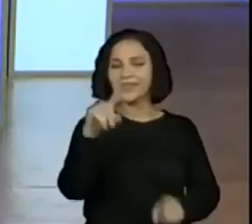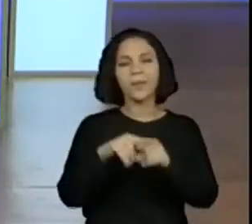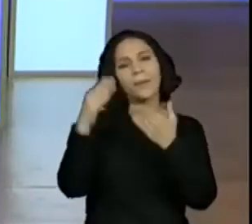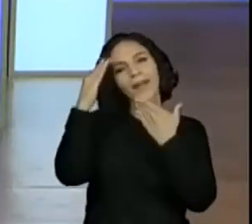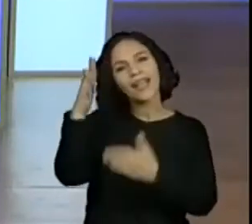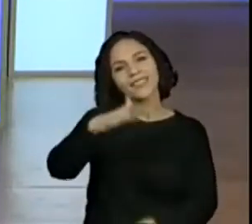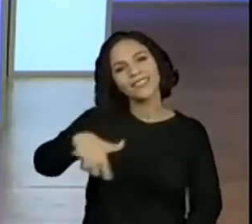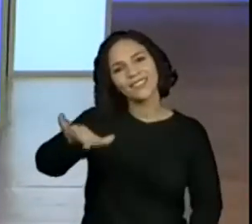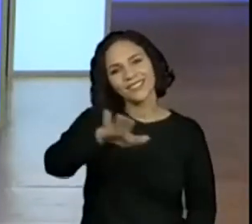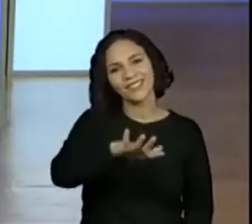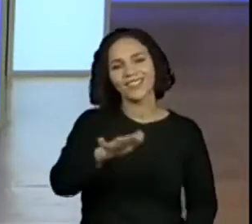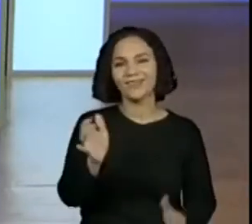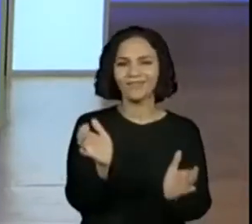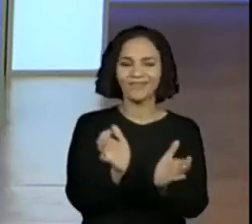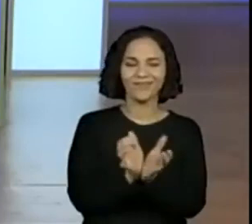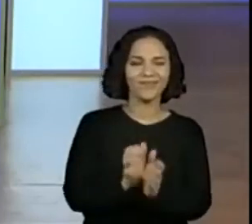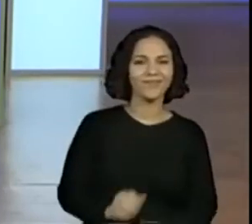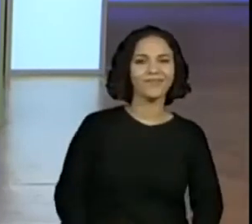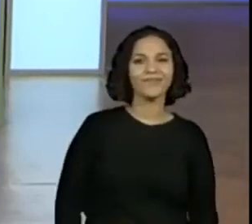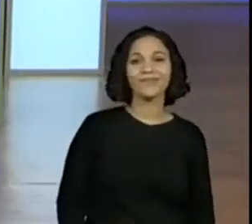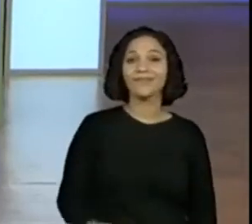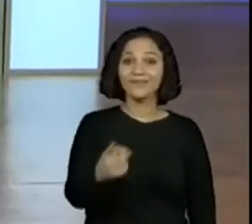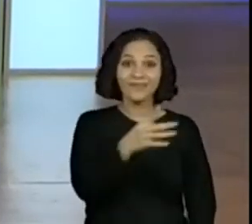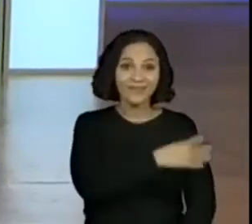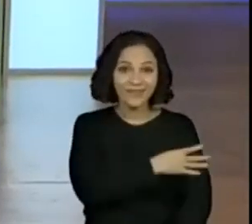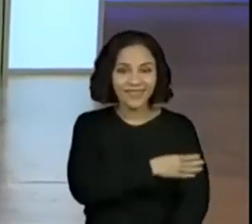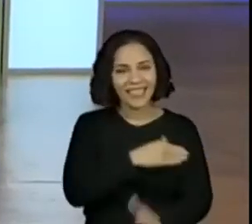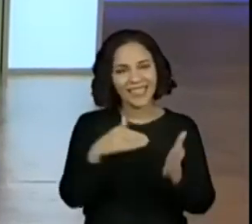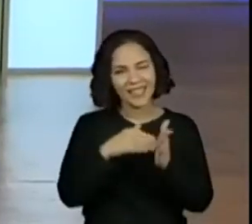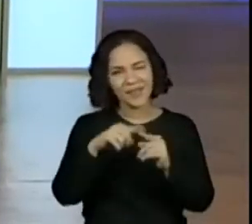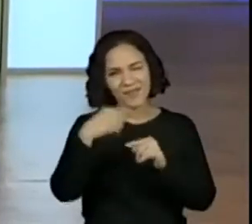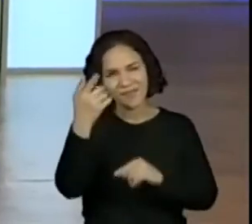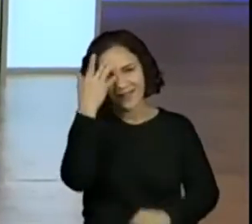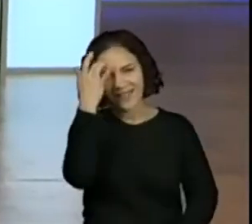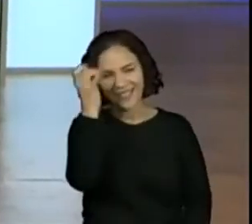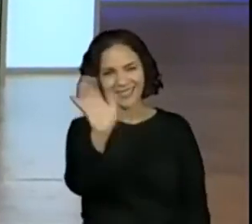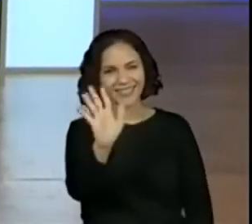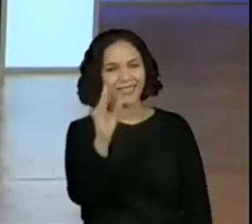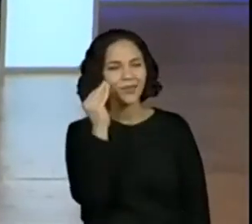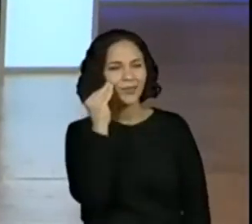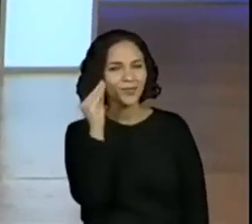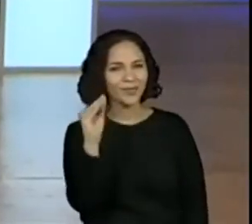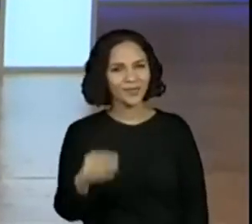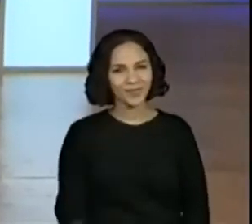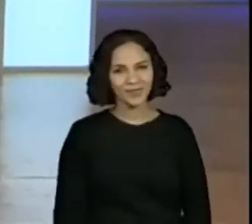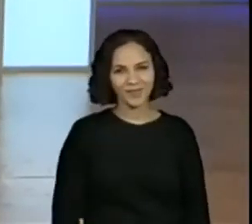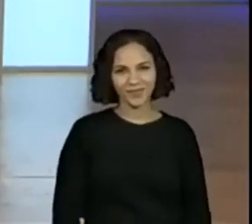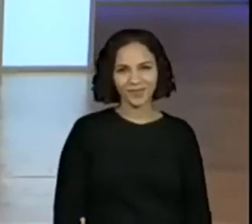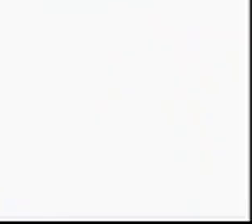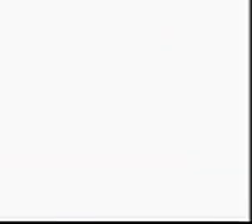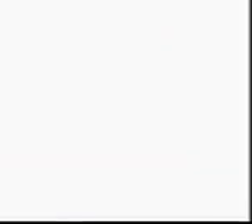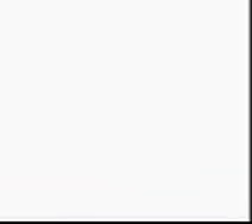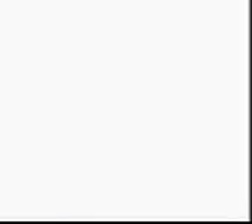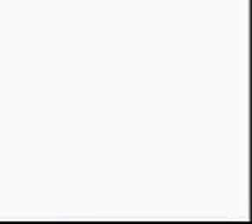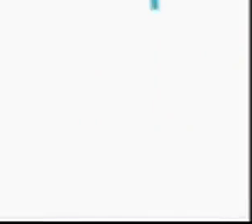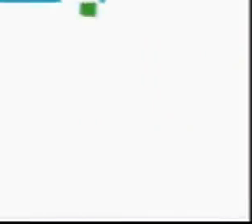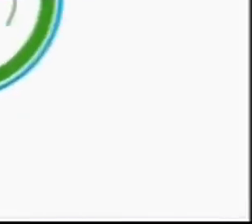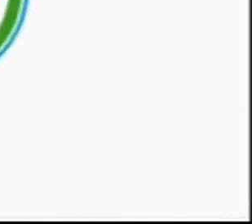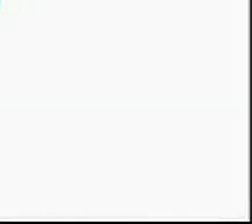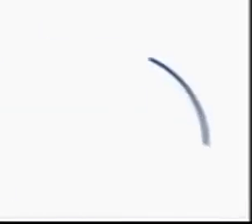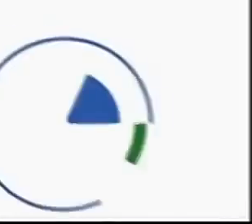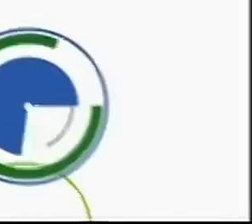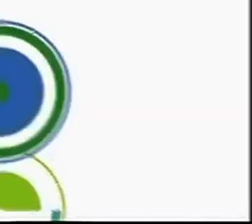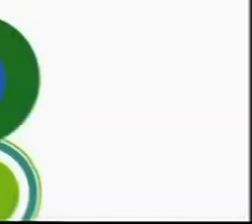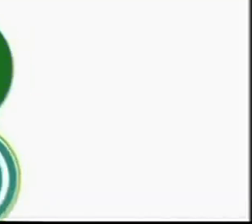obrigado a todos Valeu rapaziada galerinha do quarto ano até amanhã beijão tchau tchau E aí